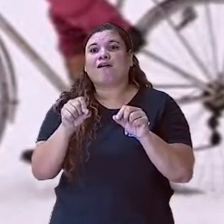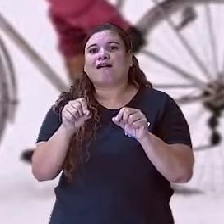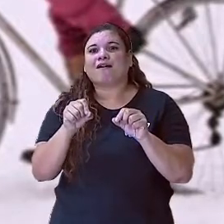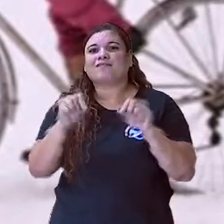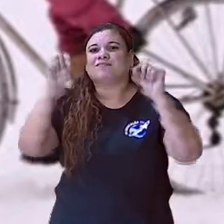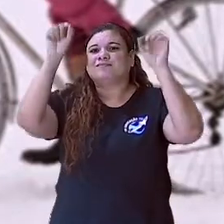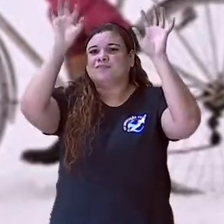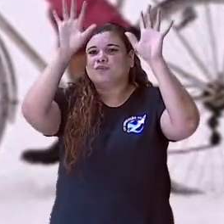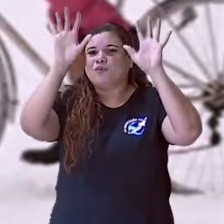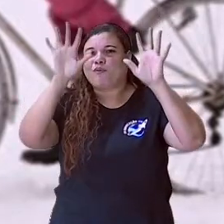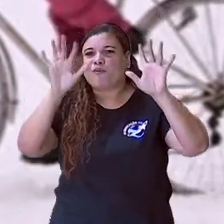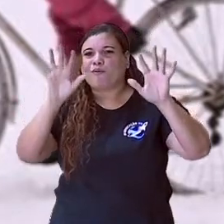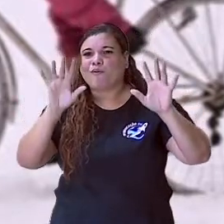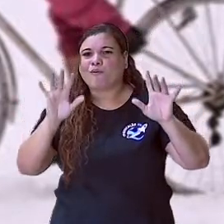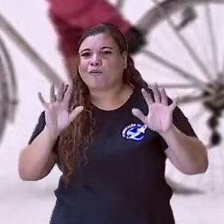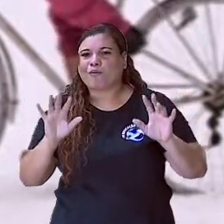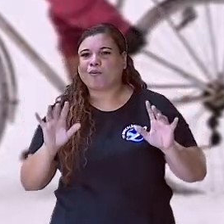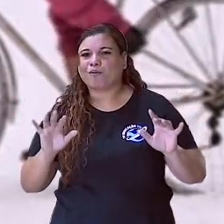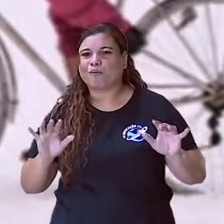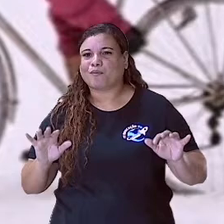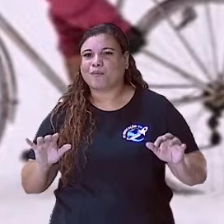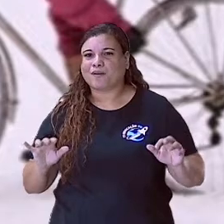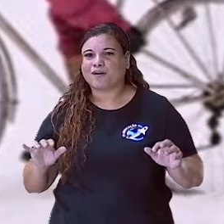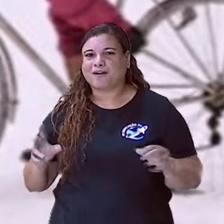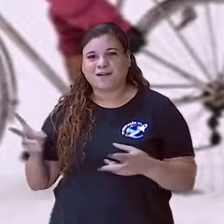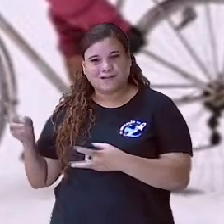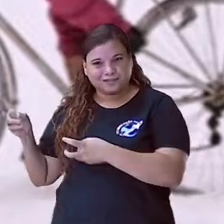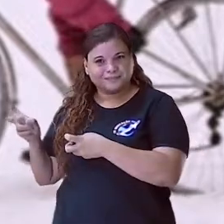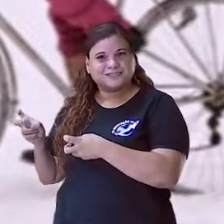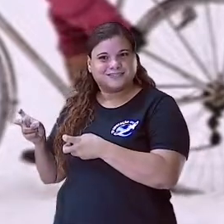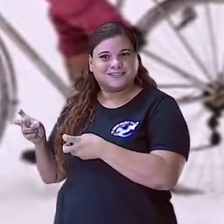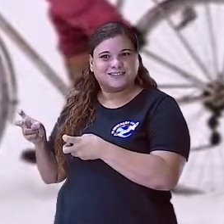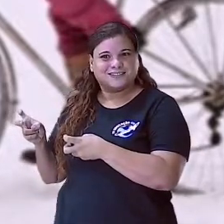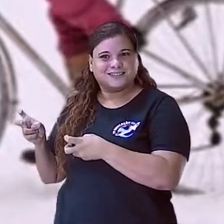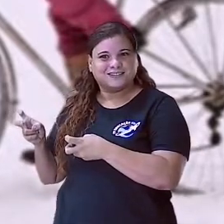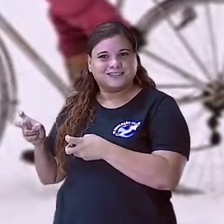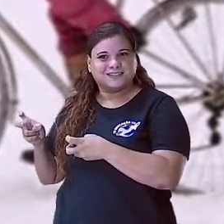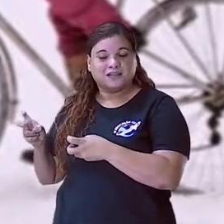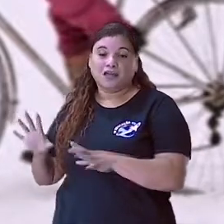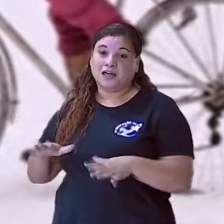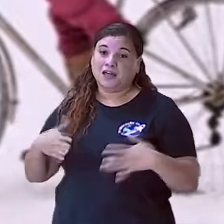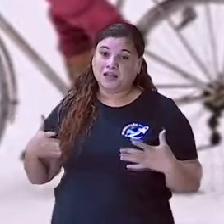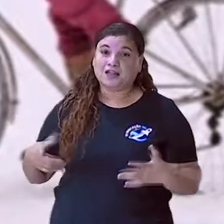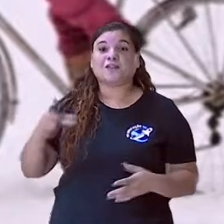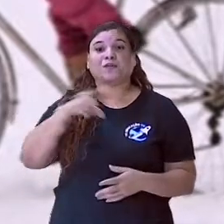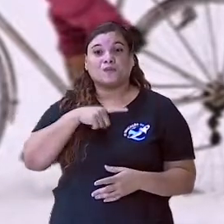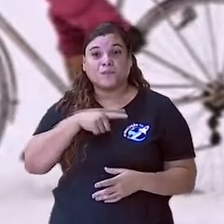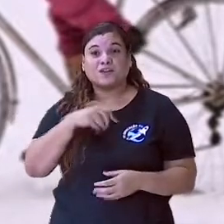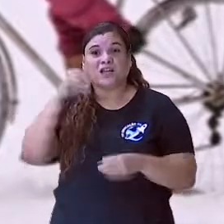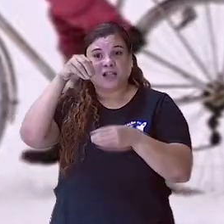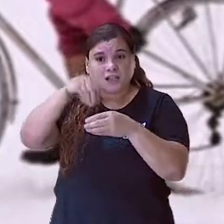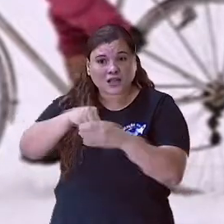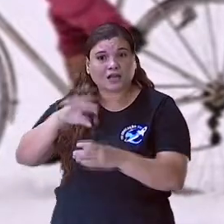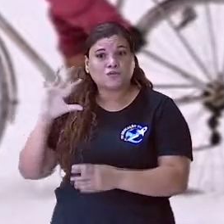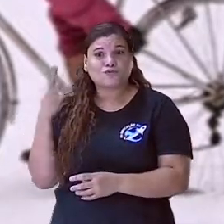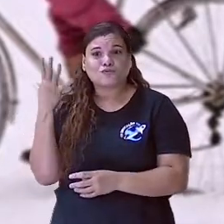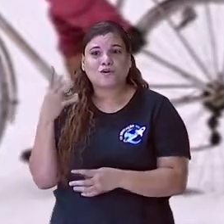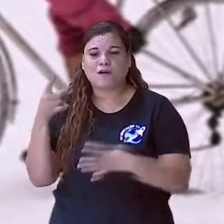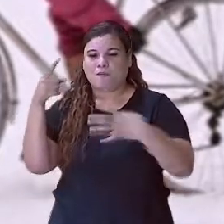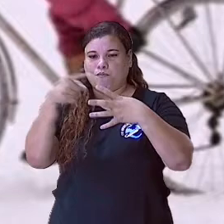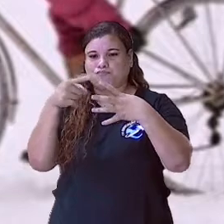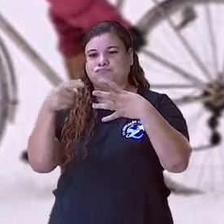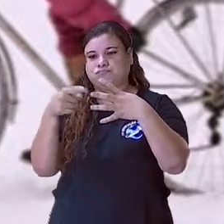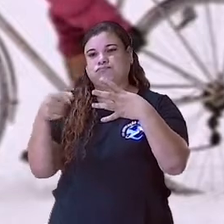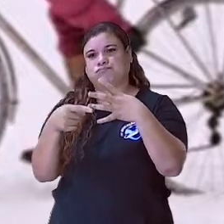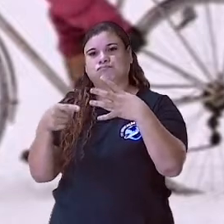realmente as 4 estações do ano muito bem colocadas, com suas características. E